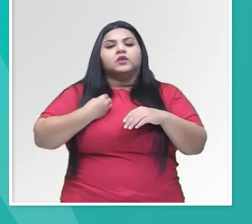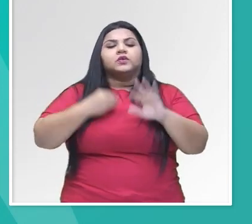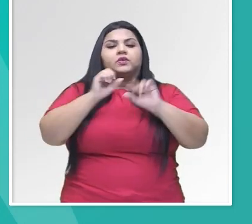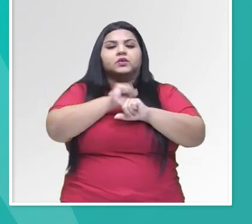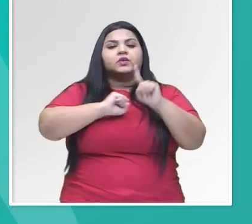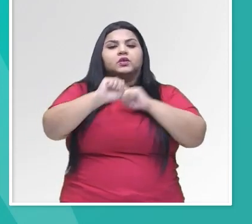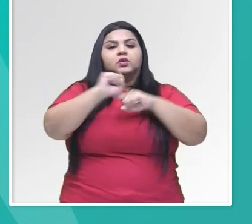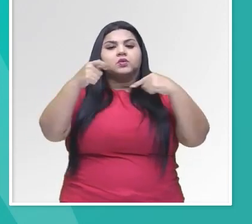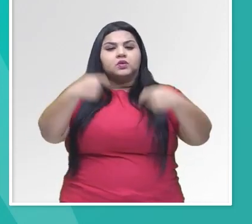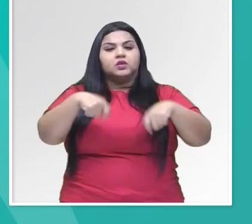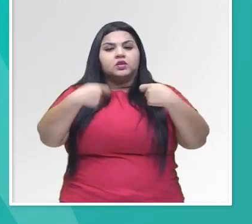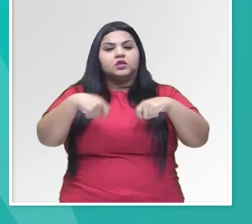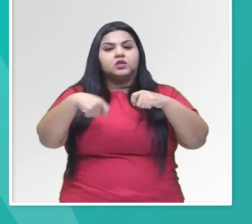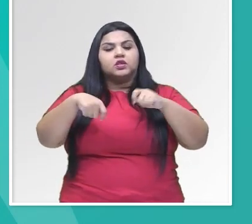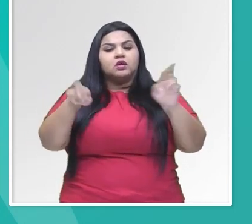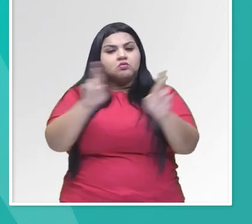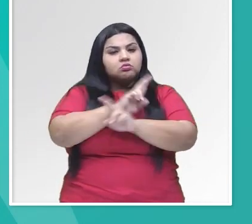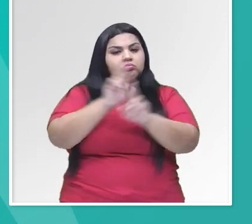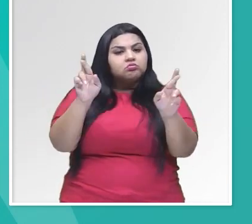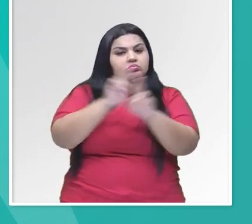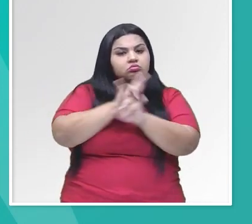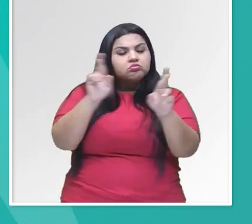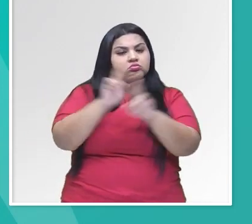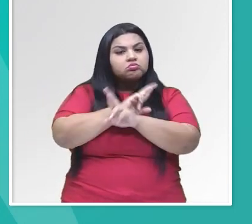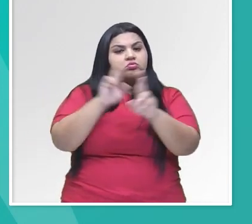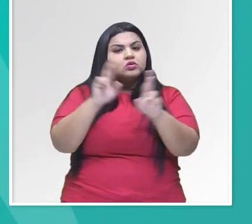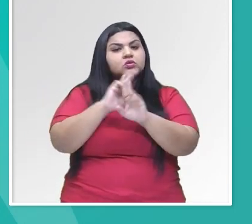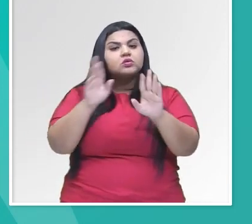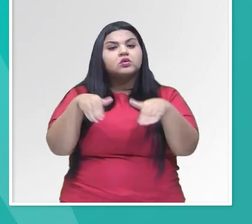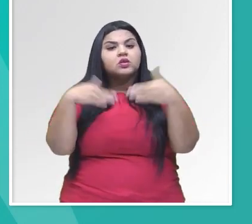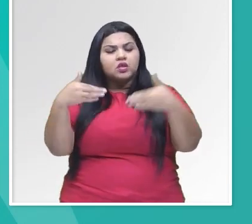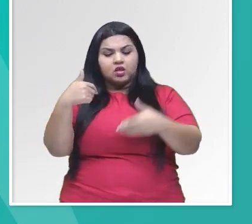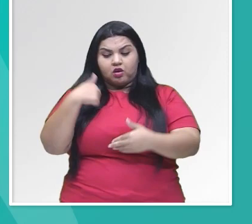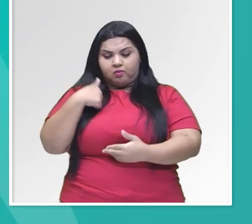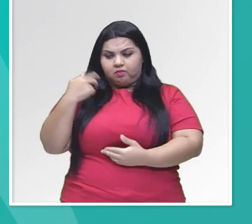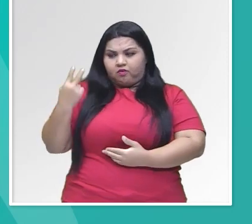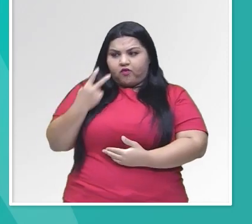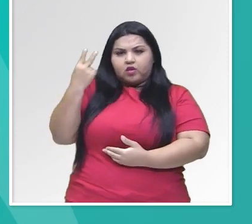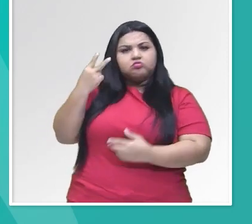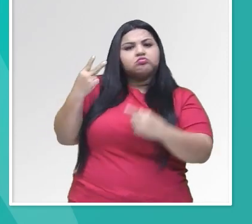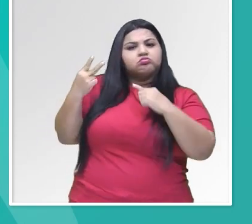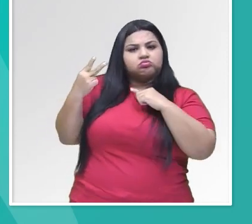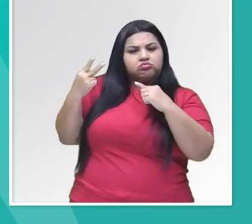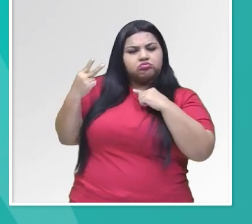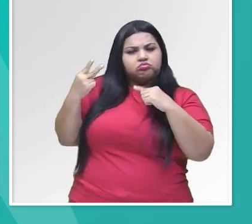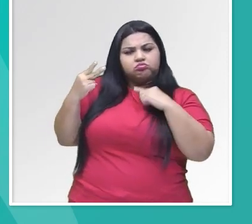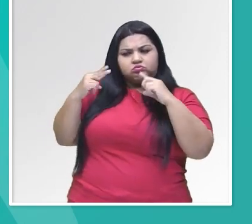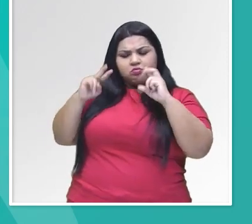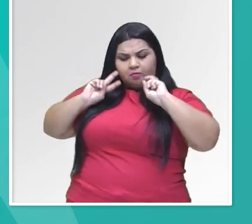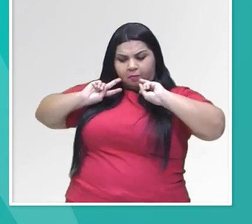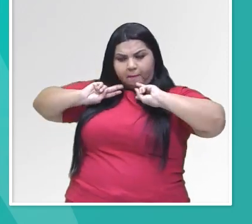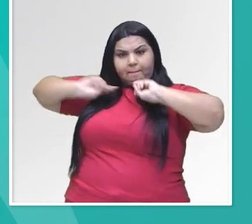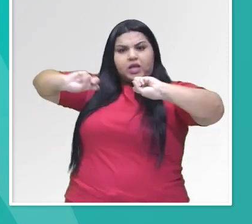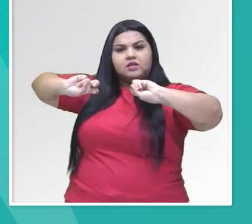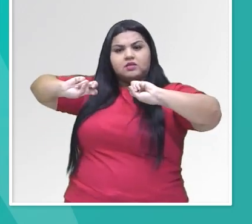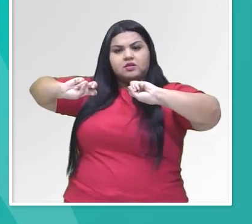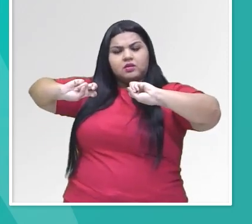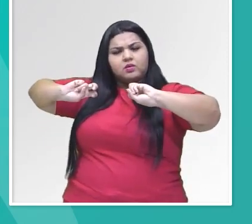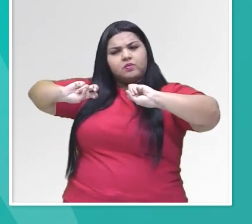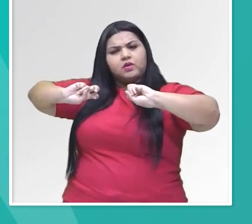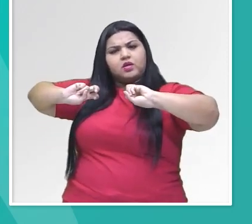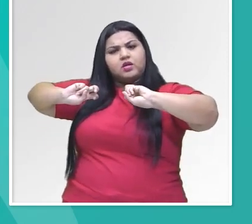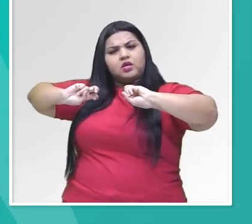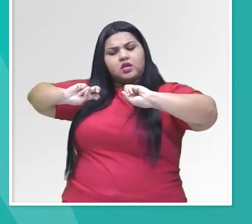é preciso se relacionar. Quando eu me valorizo, percebo que sou um ser